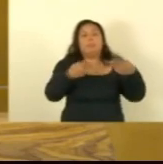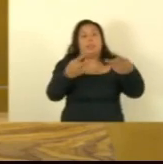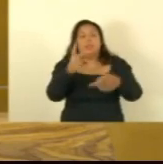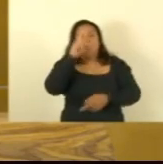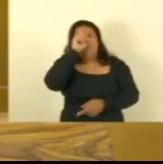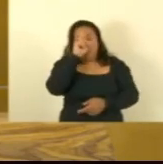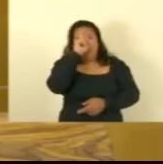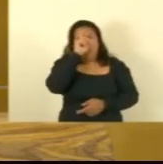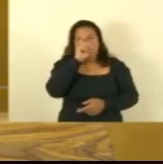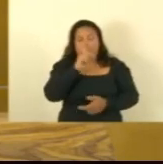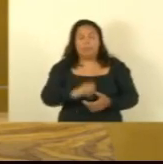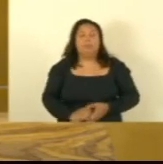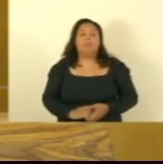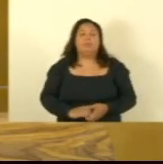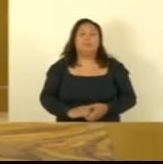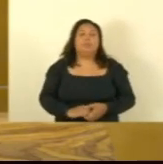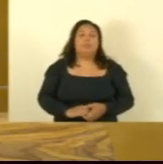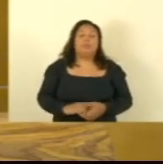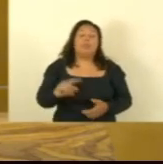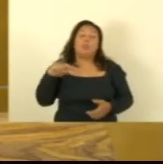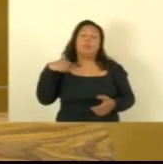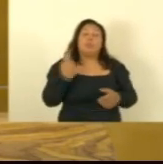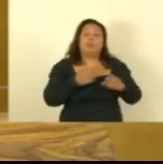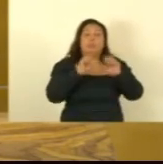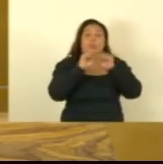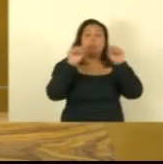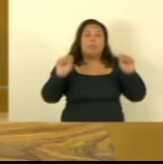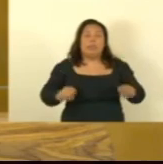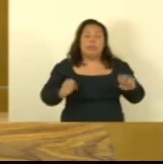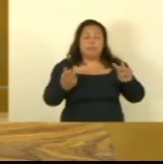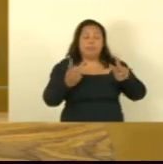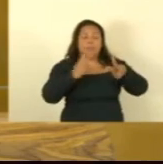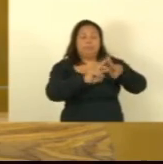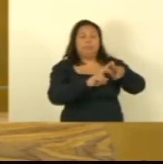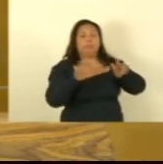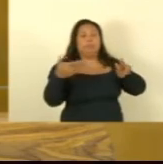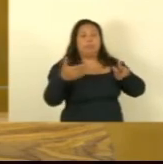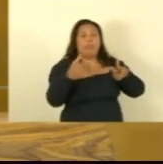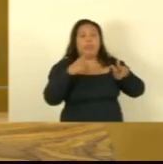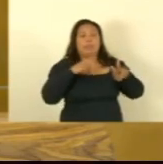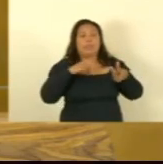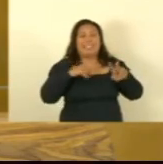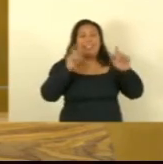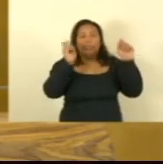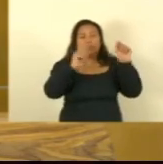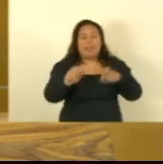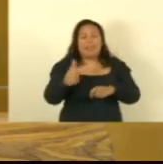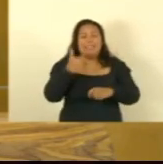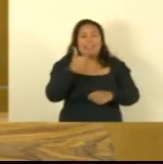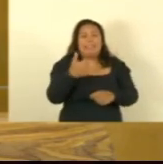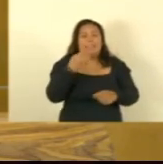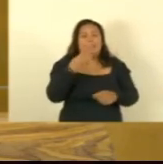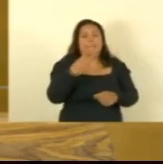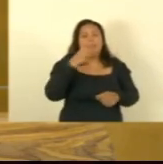hospitais. O nosso sistema carcerário hoje tem uma capacidade de